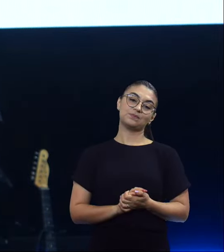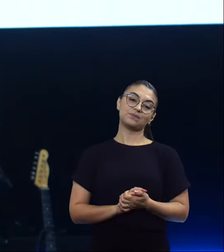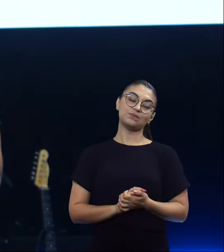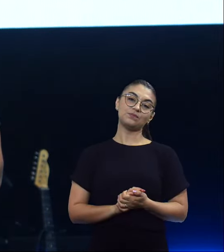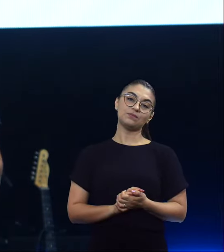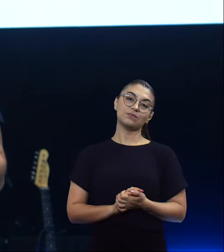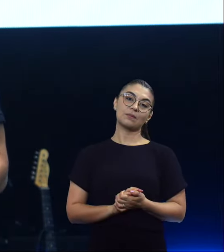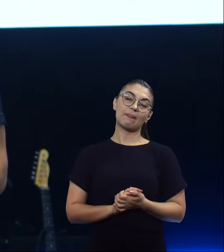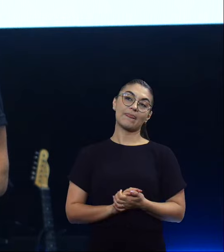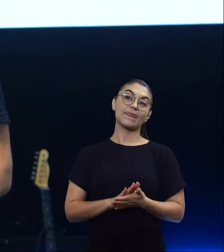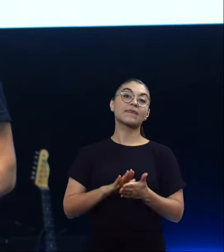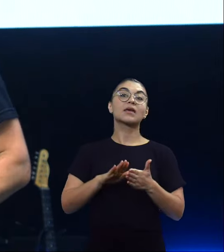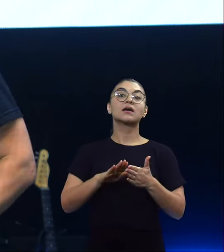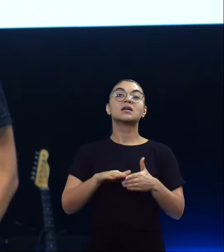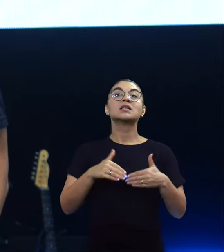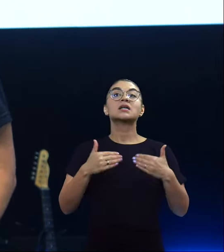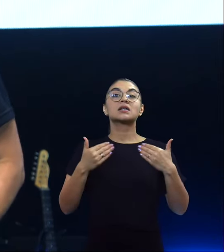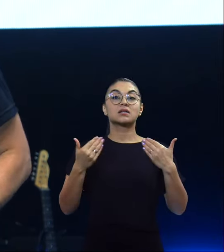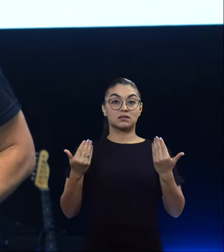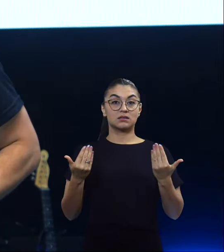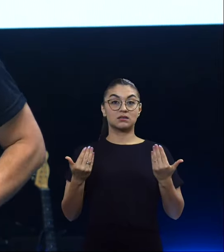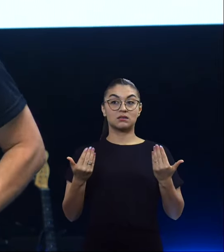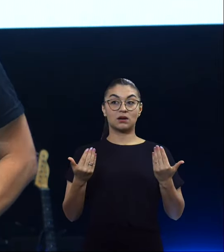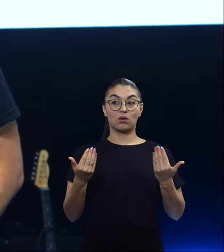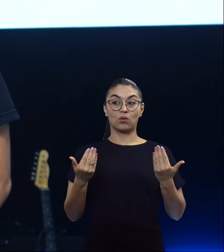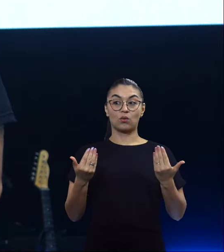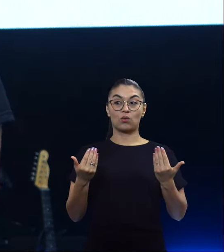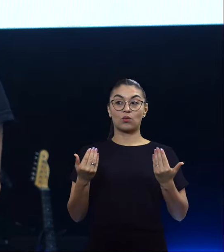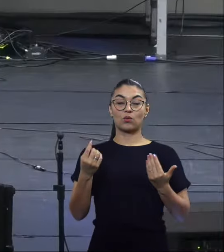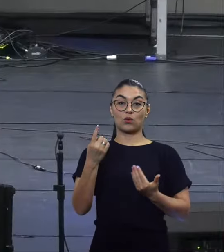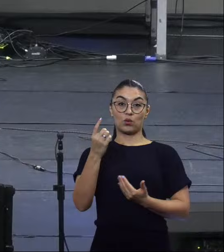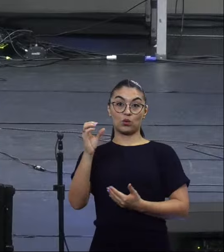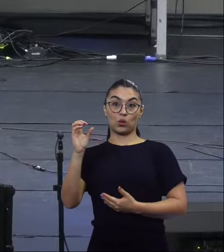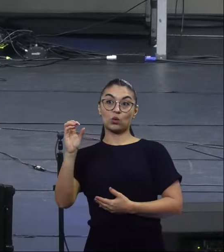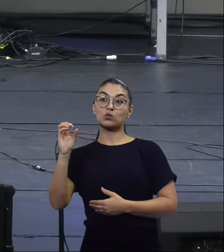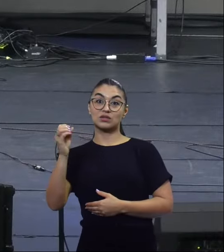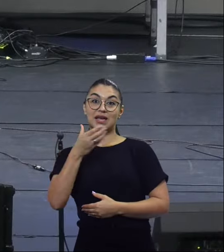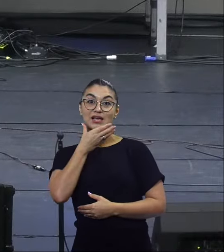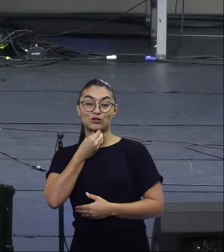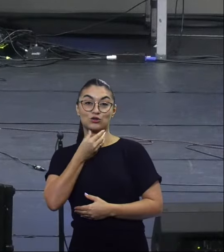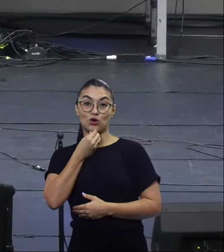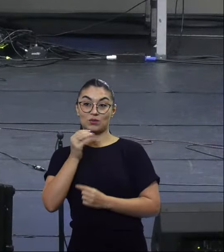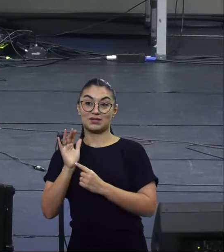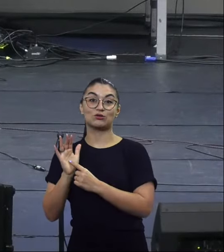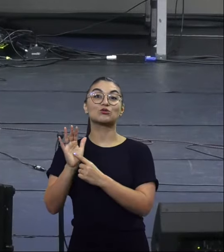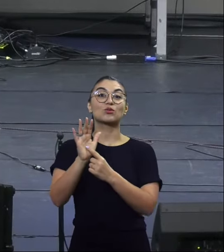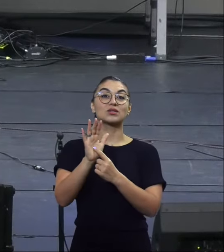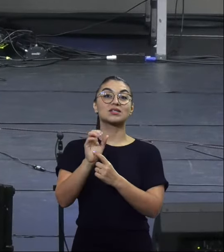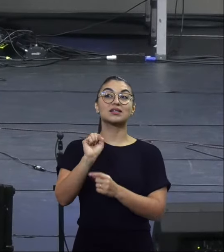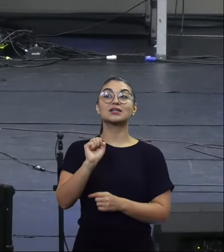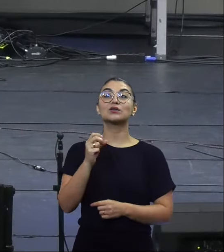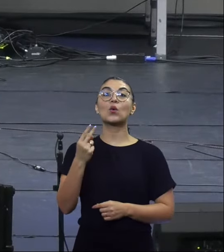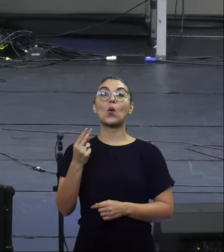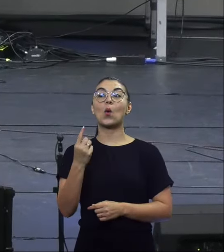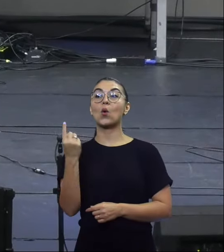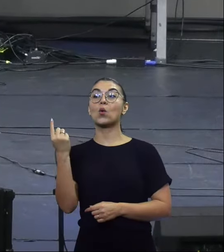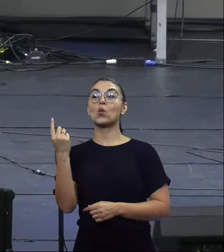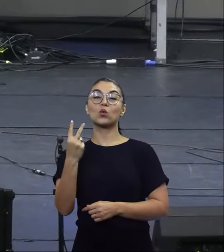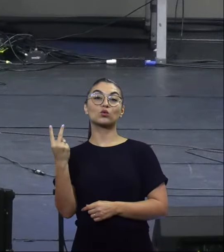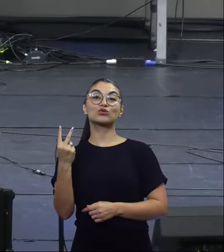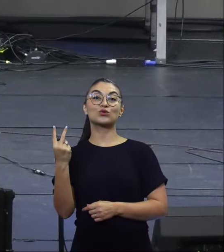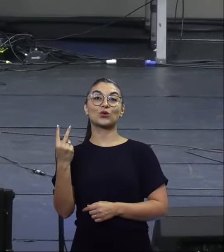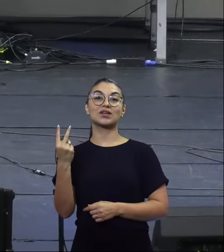São os 10 ou os 2 que estão mostrando aquilo que mostra que o Senhor é muito maior que os